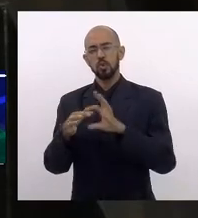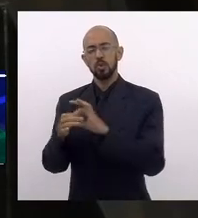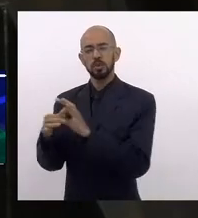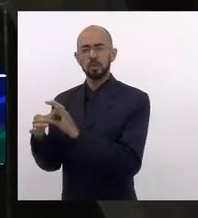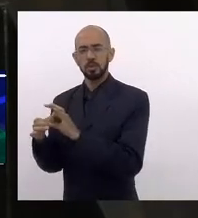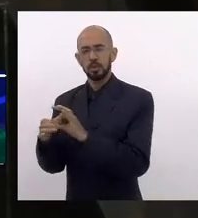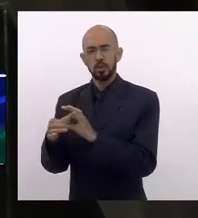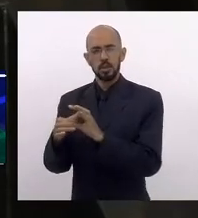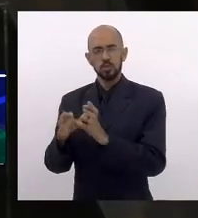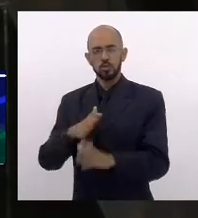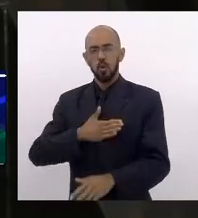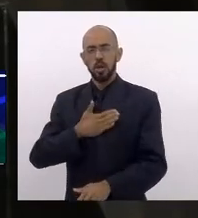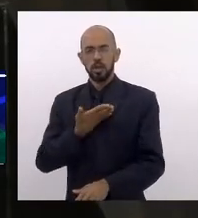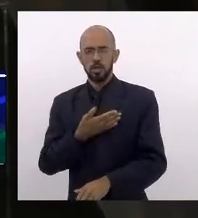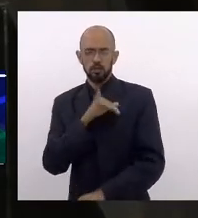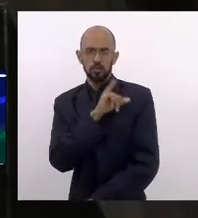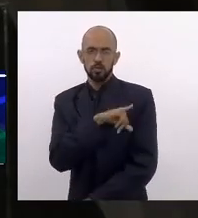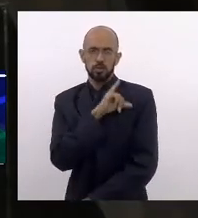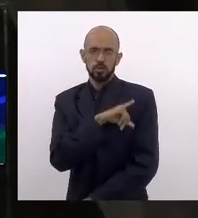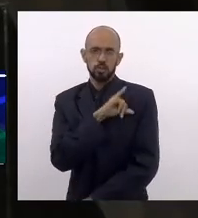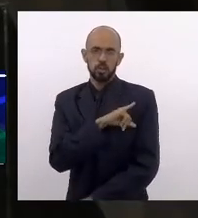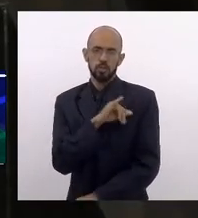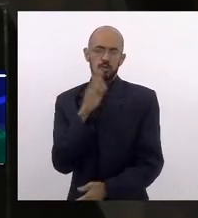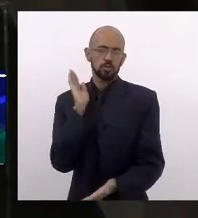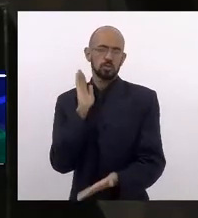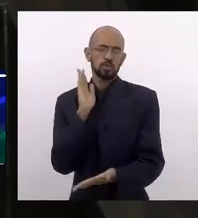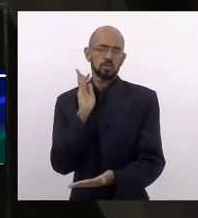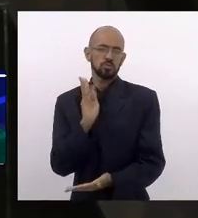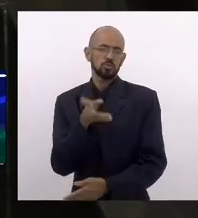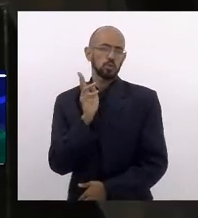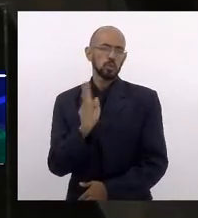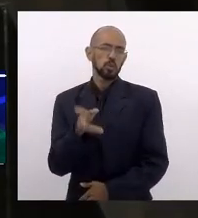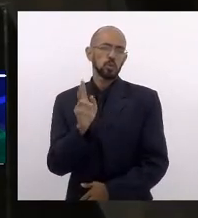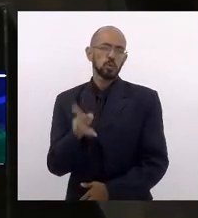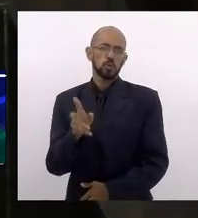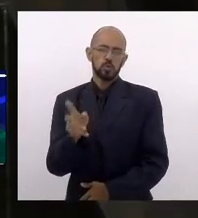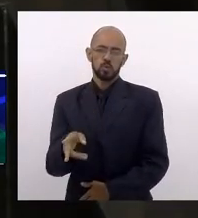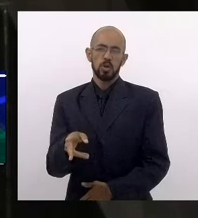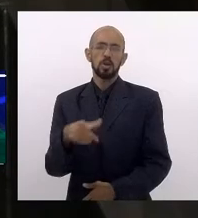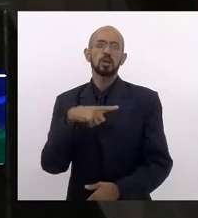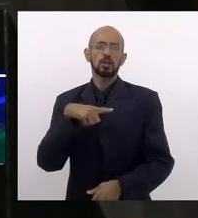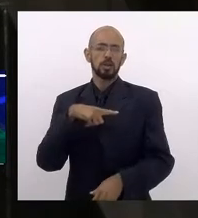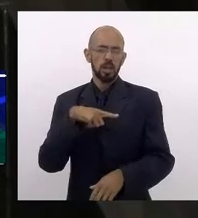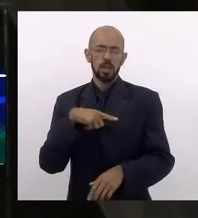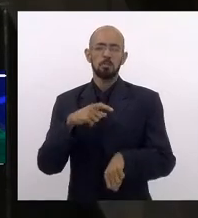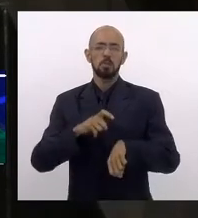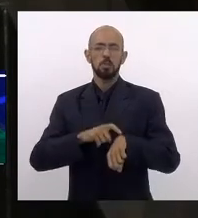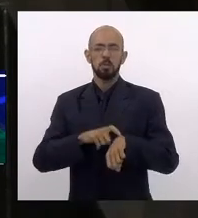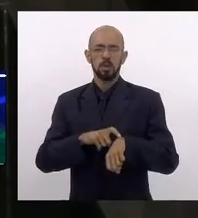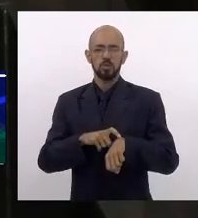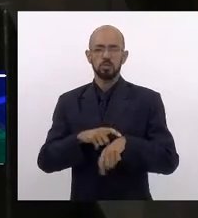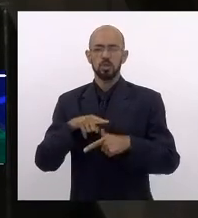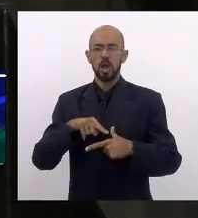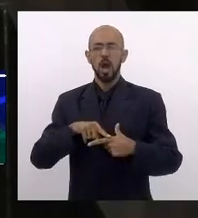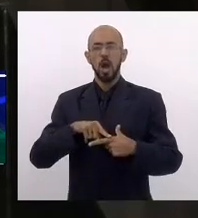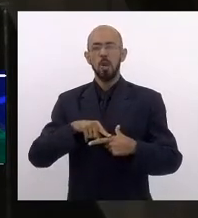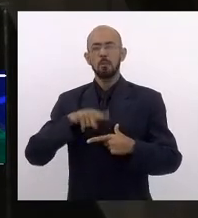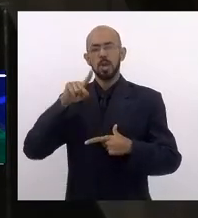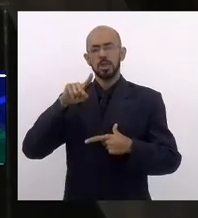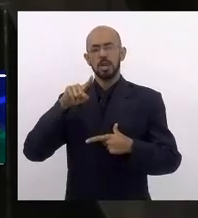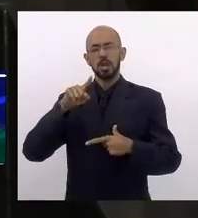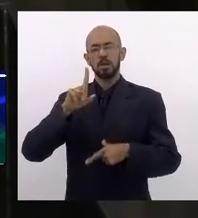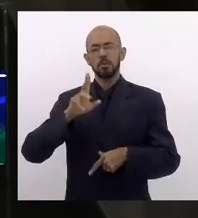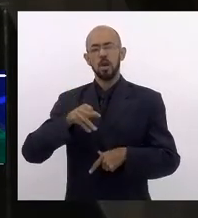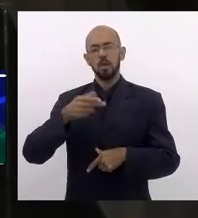Janeiro. Trágico, que se repete há décadas. Que tem momentos de pico, como agora 2020. Então, o que eu quero